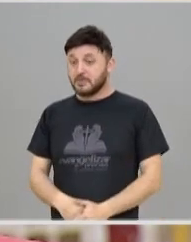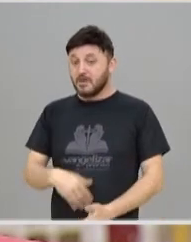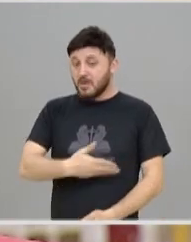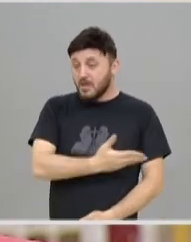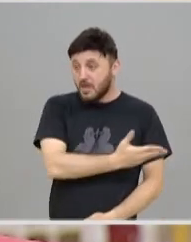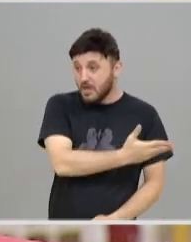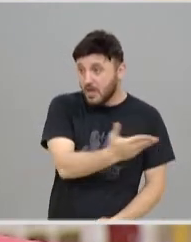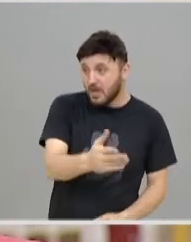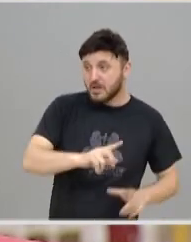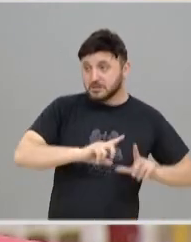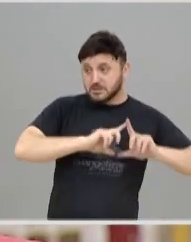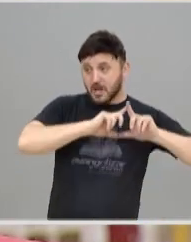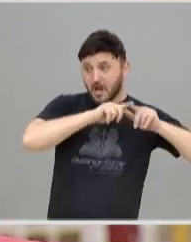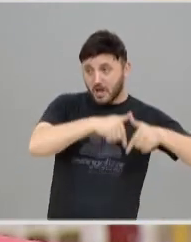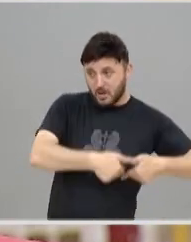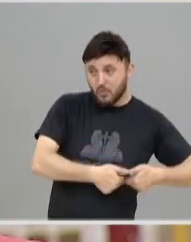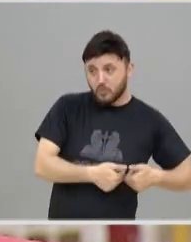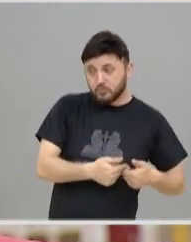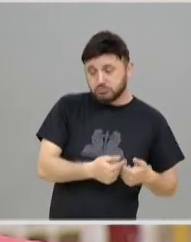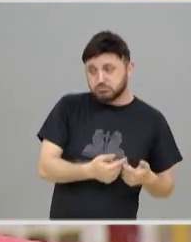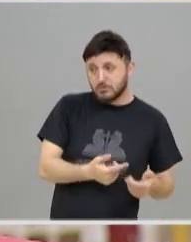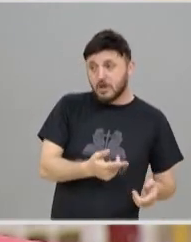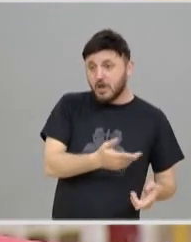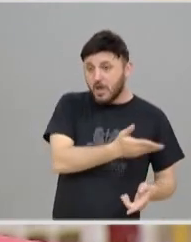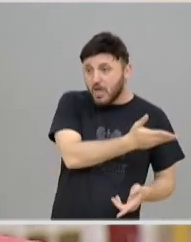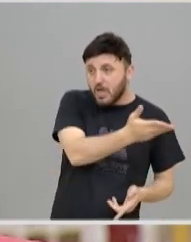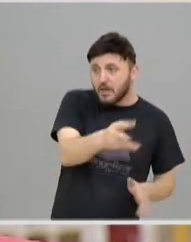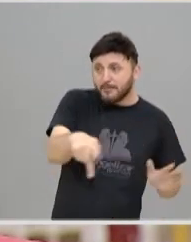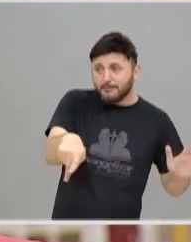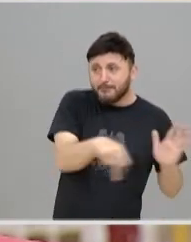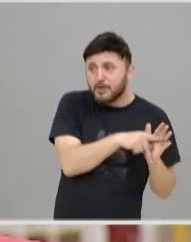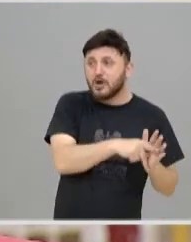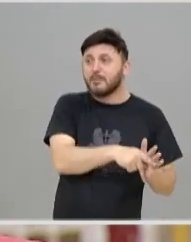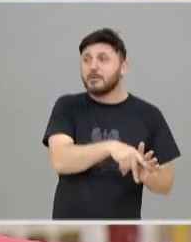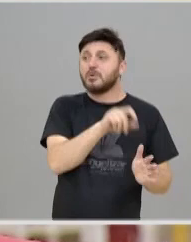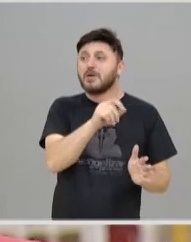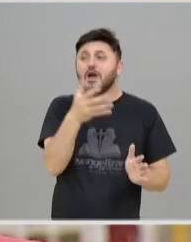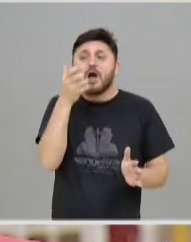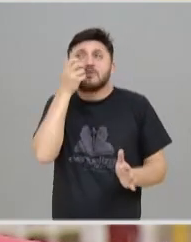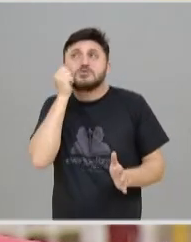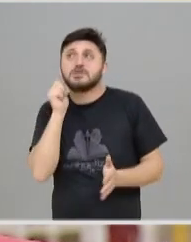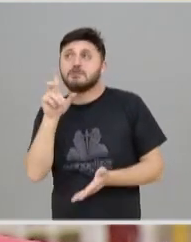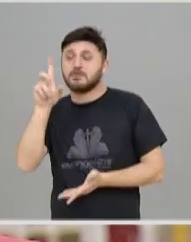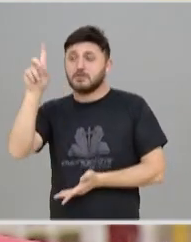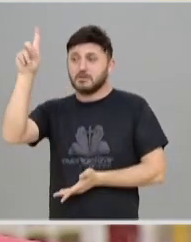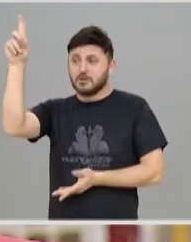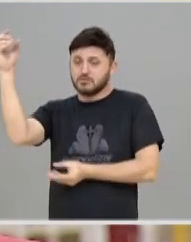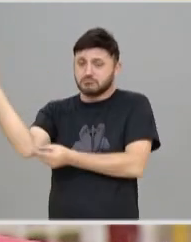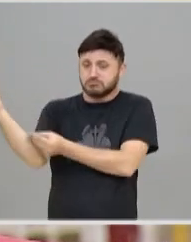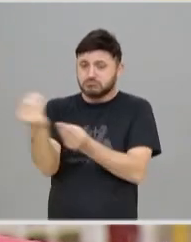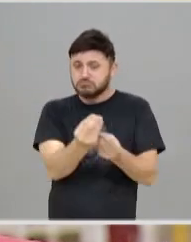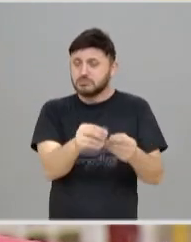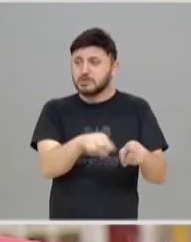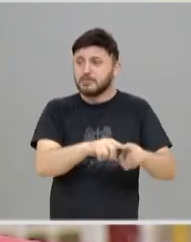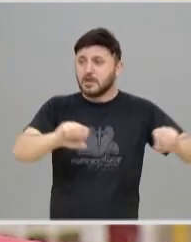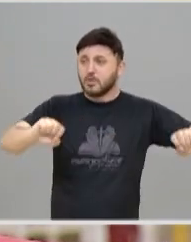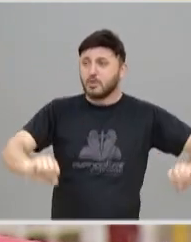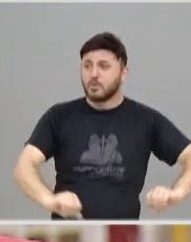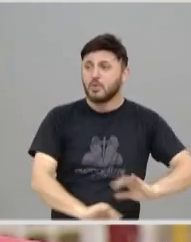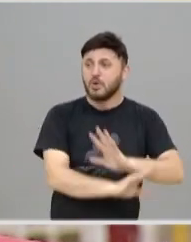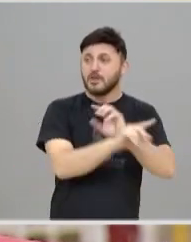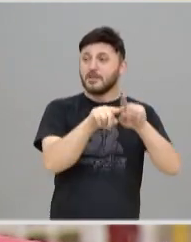são israelitas. A eles pertencem a filiação adotiva, a glória,